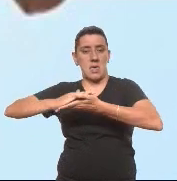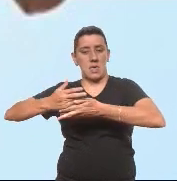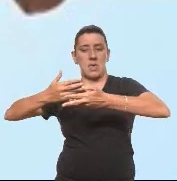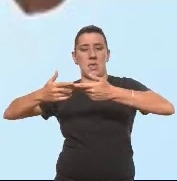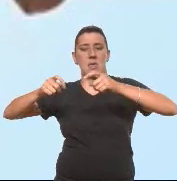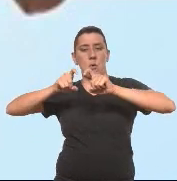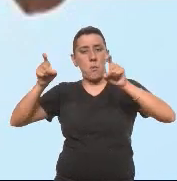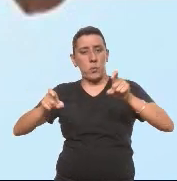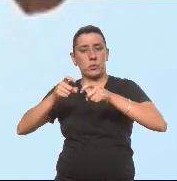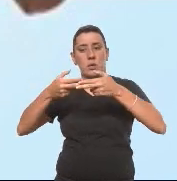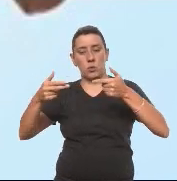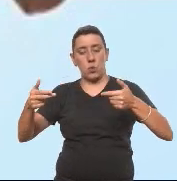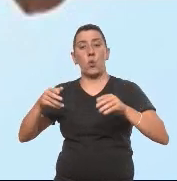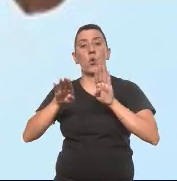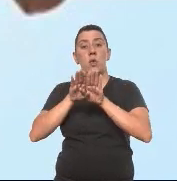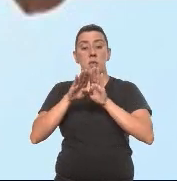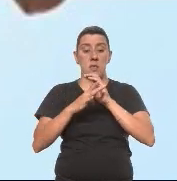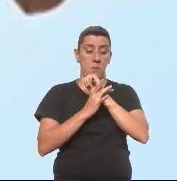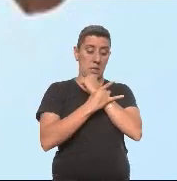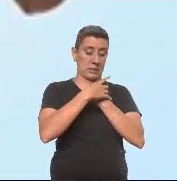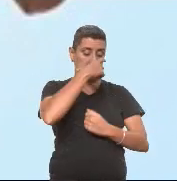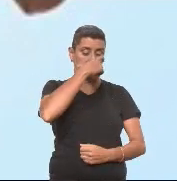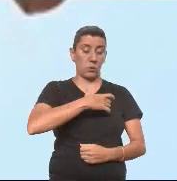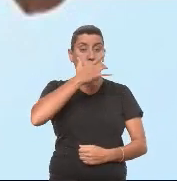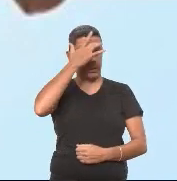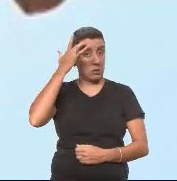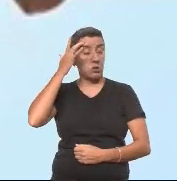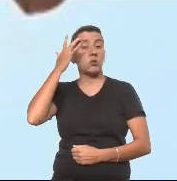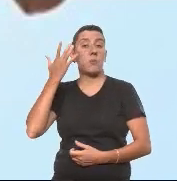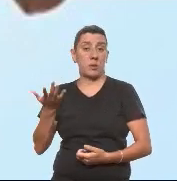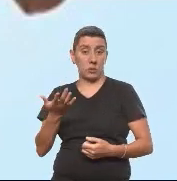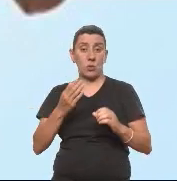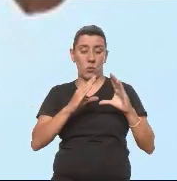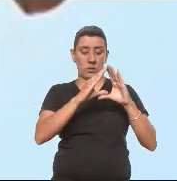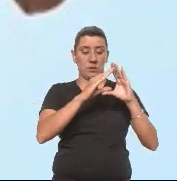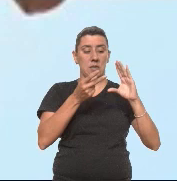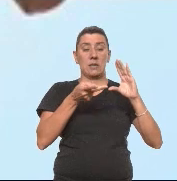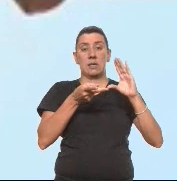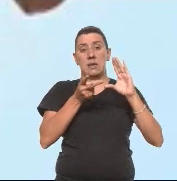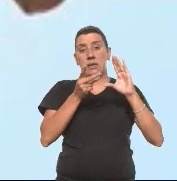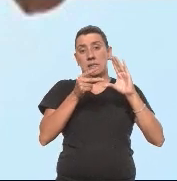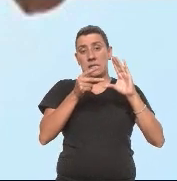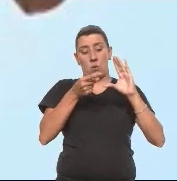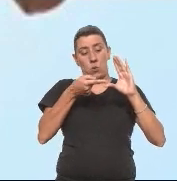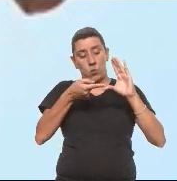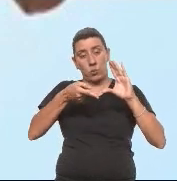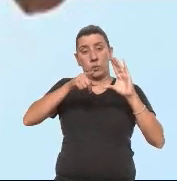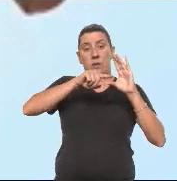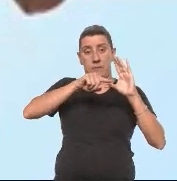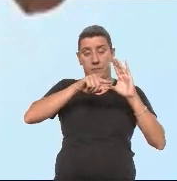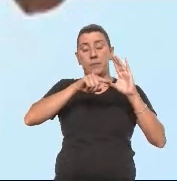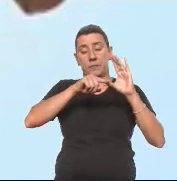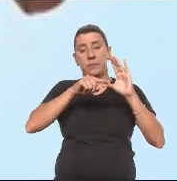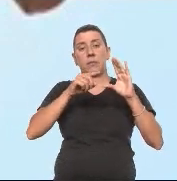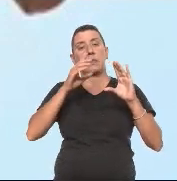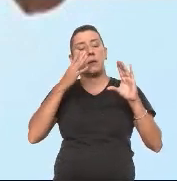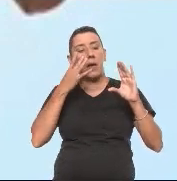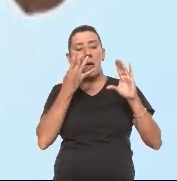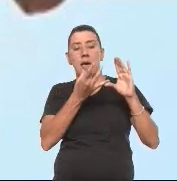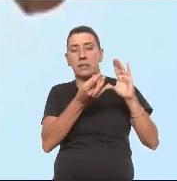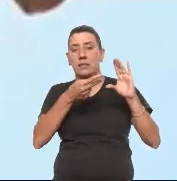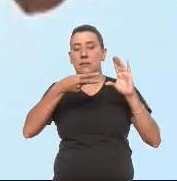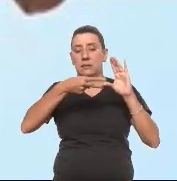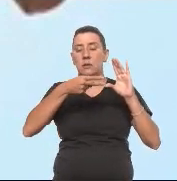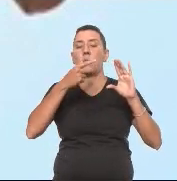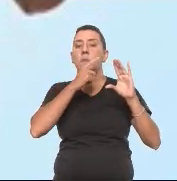pessoas e os sistemas também tem um segurança Então essa é a segunda camada é que a gente precisa sempre observar para